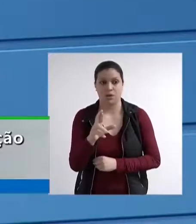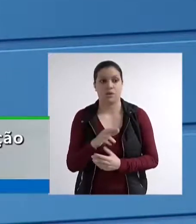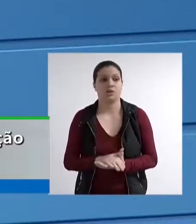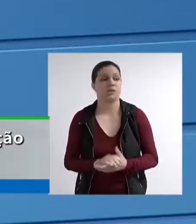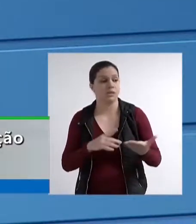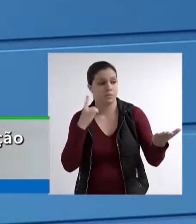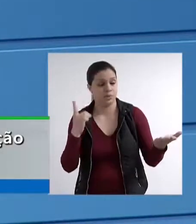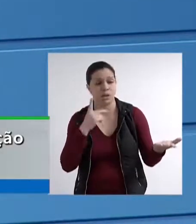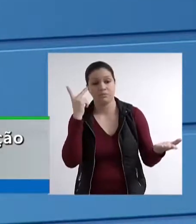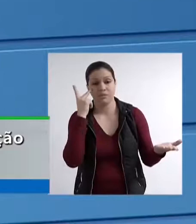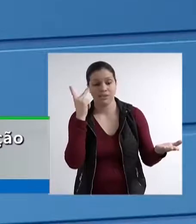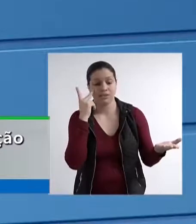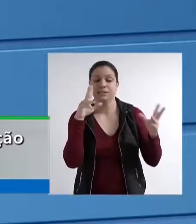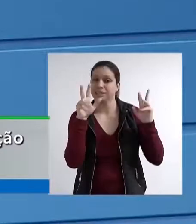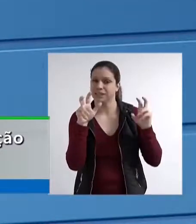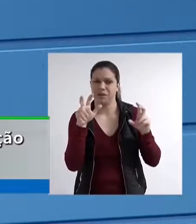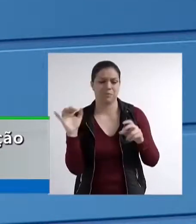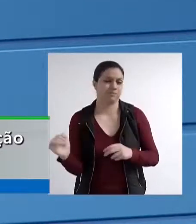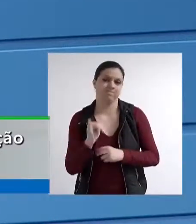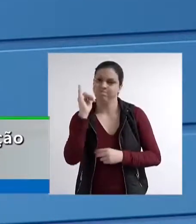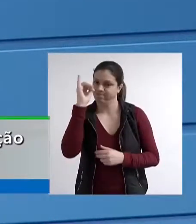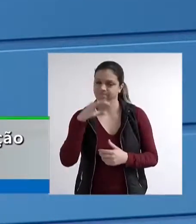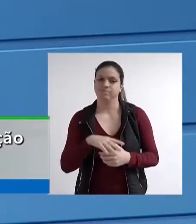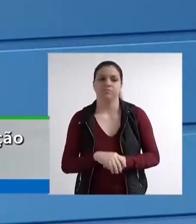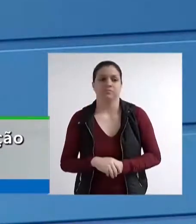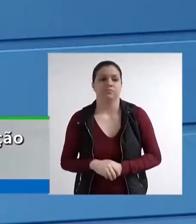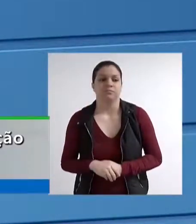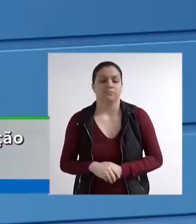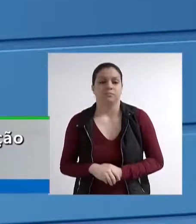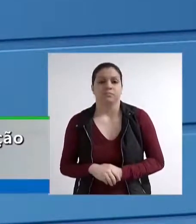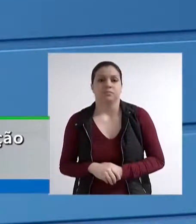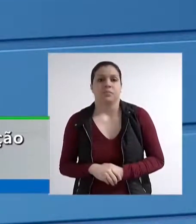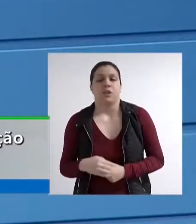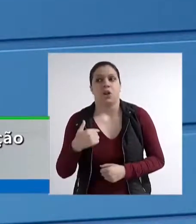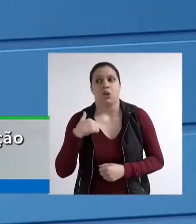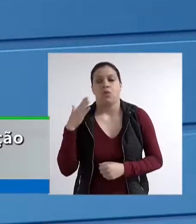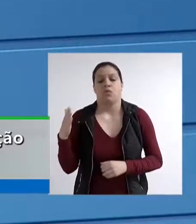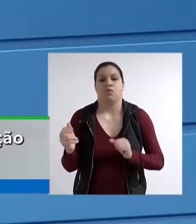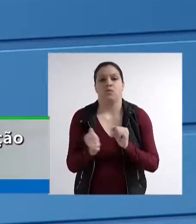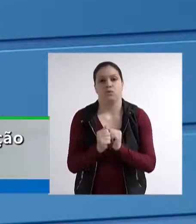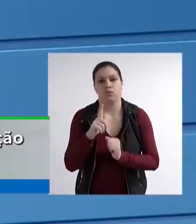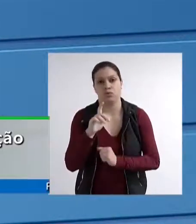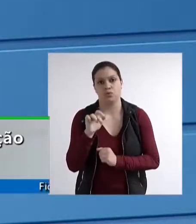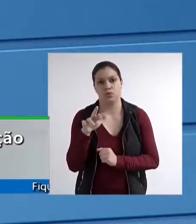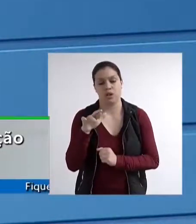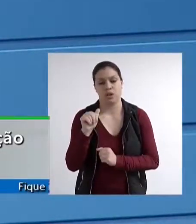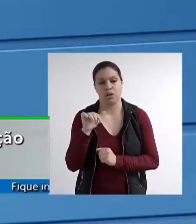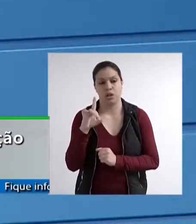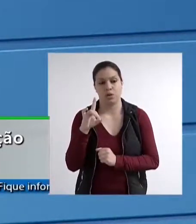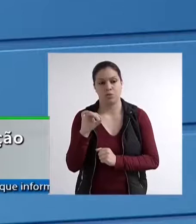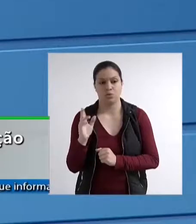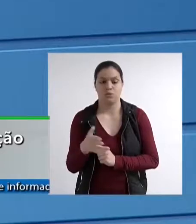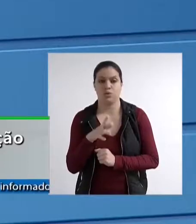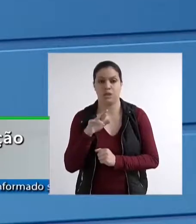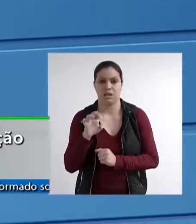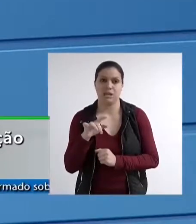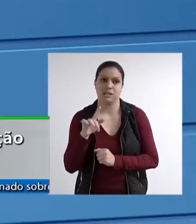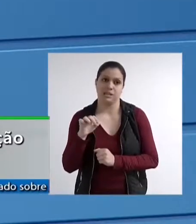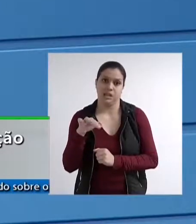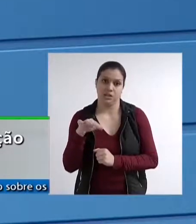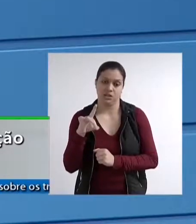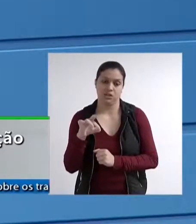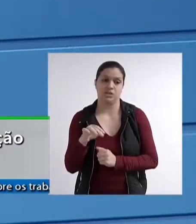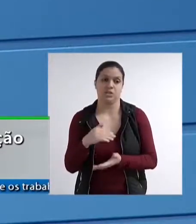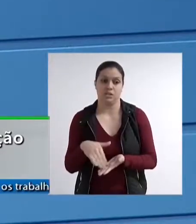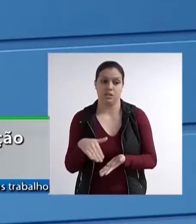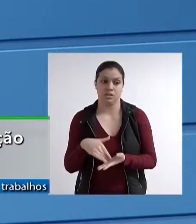assunto extremamente importante. Eu estive com o Geraldo Resende, o nosso secretário de Saúde do Estado, na reabertura